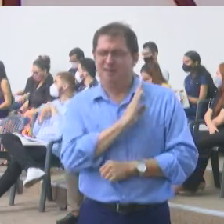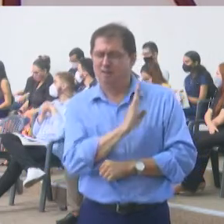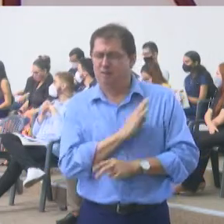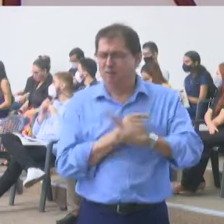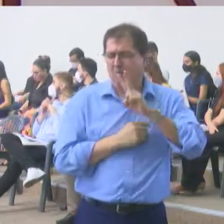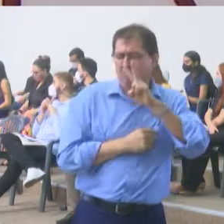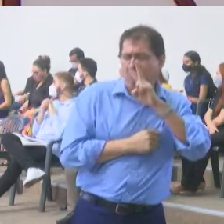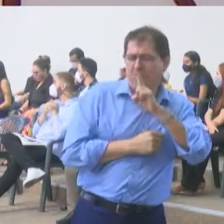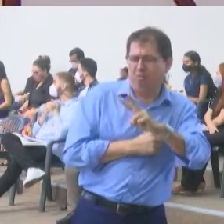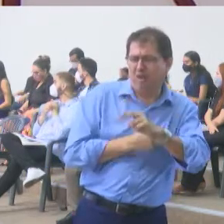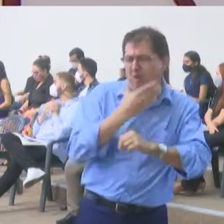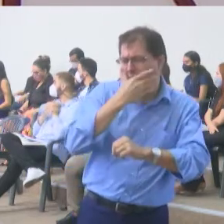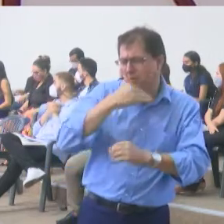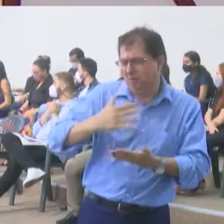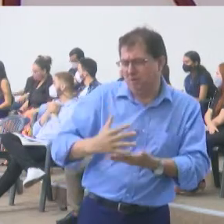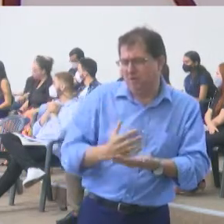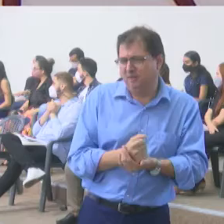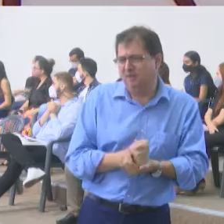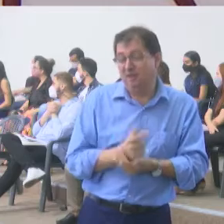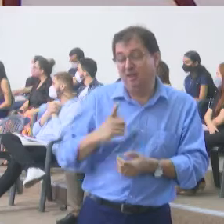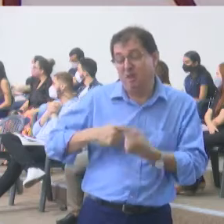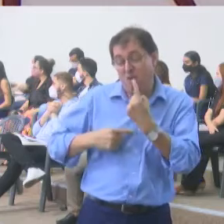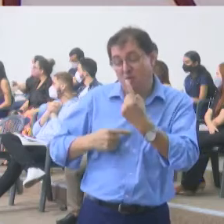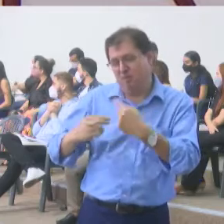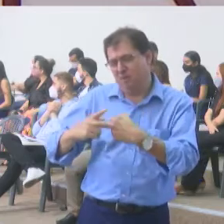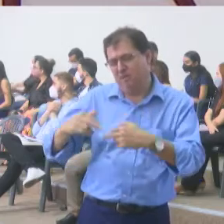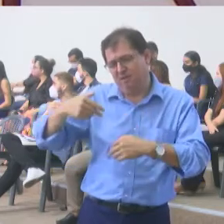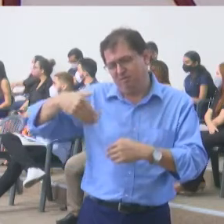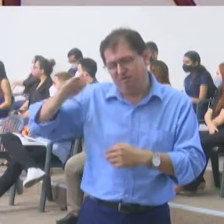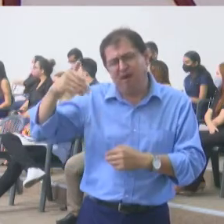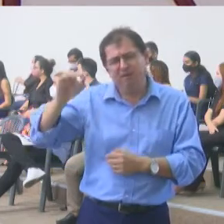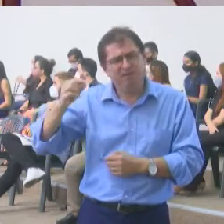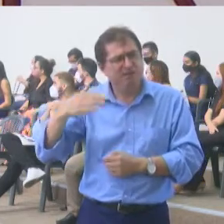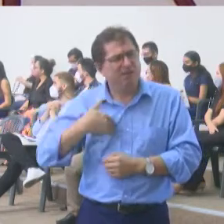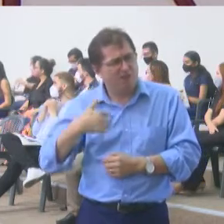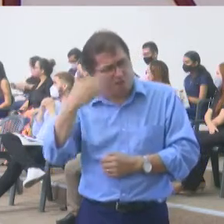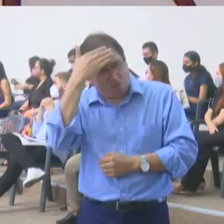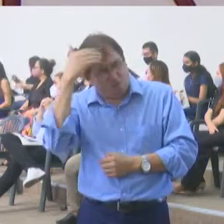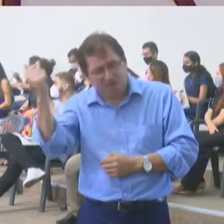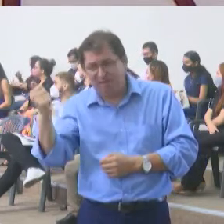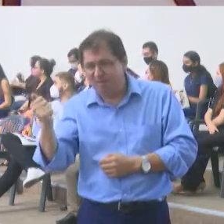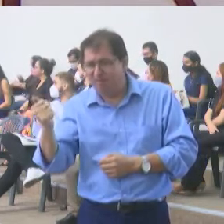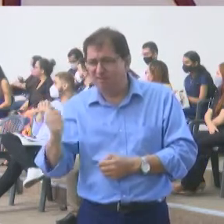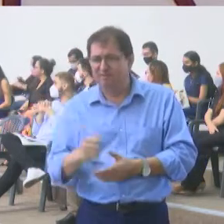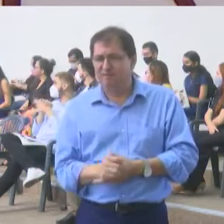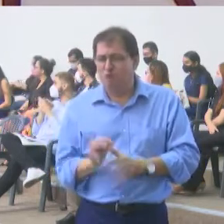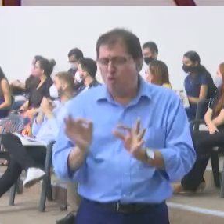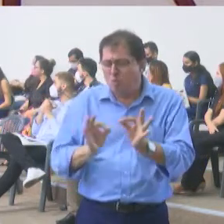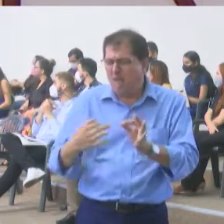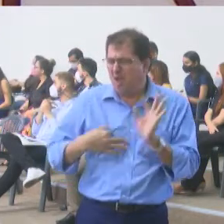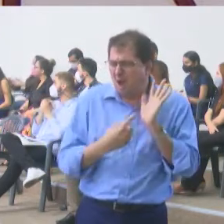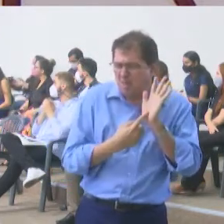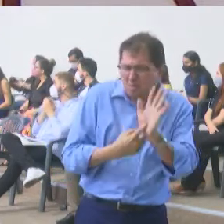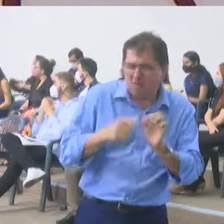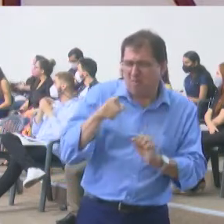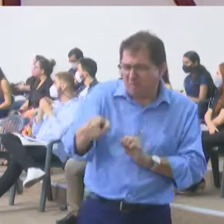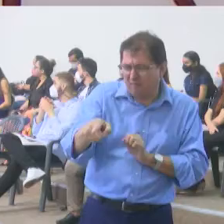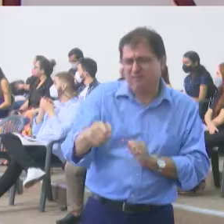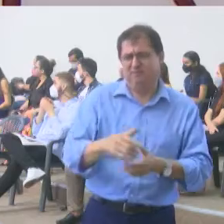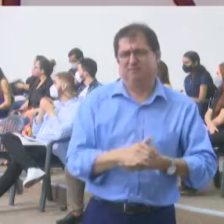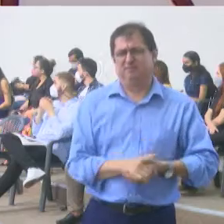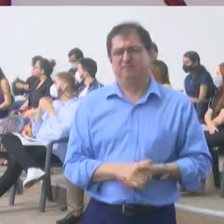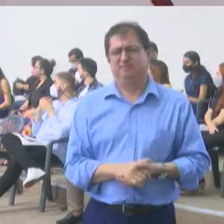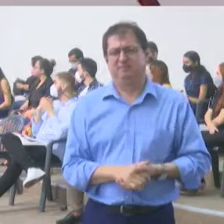para o resgatador e fala para ele: rapaz, tem mais uma coisa que eu esqueci. Tem mais uma informação, mais um detalhezinho que eu esqueci de passar.